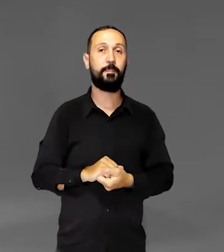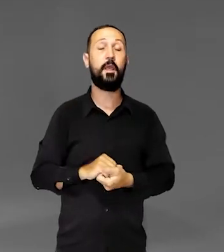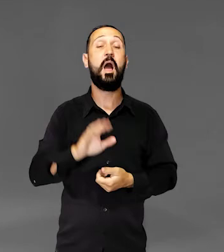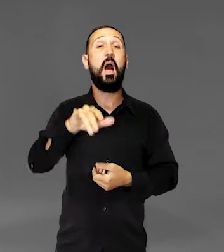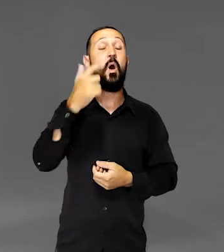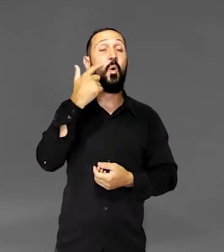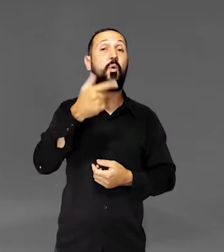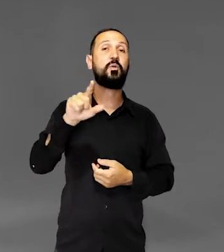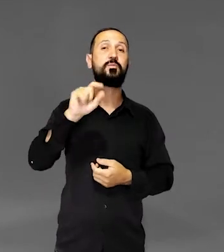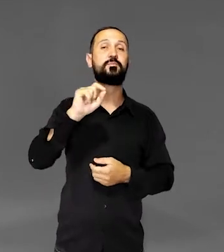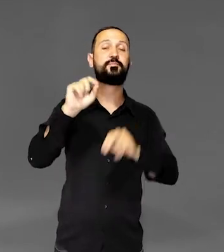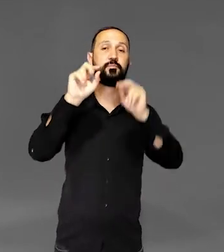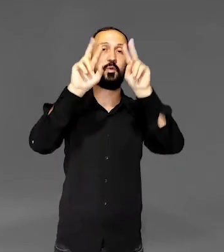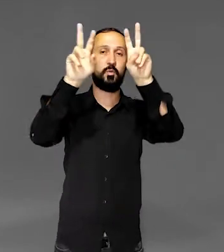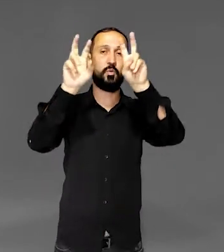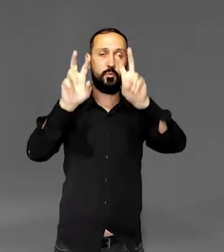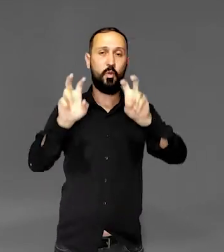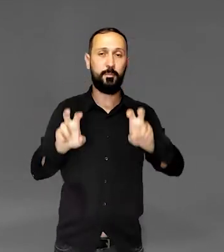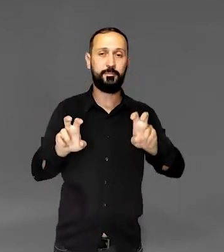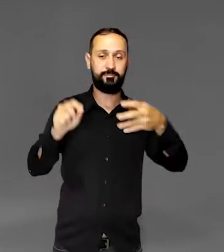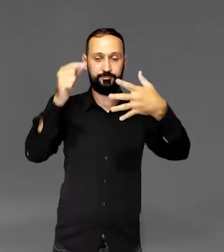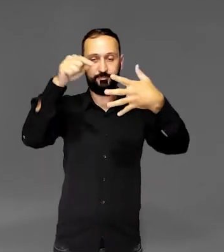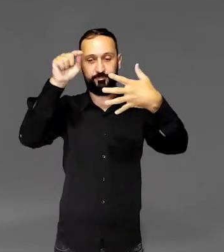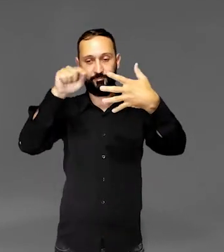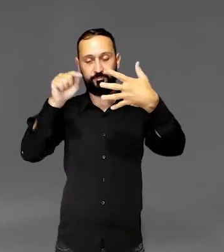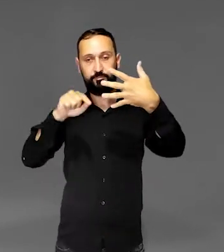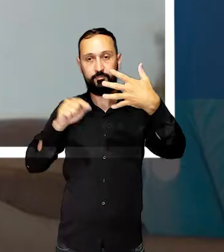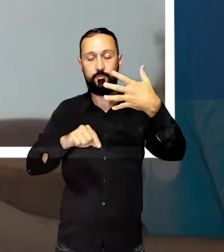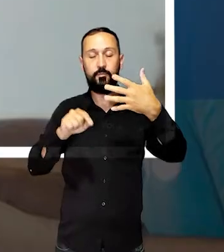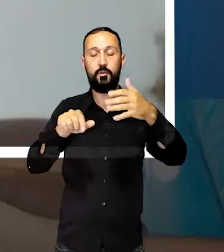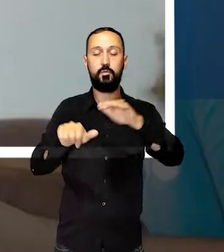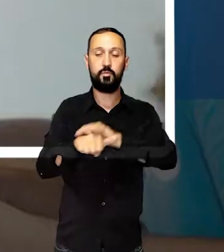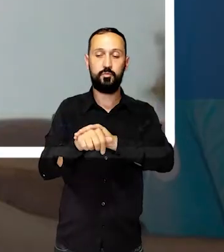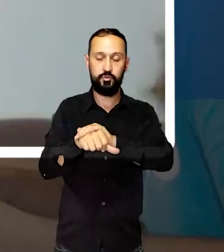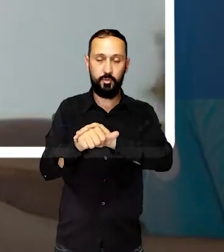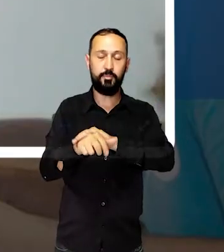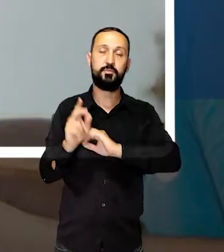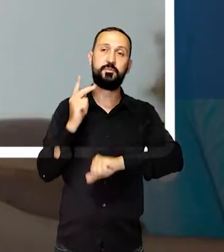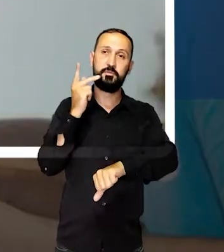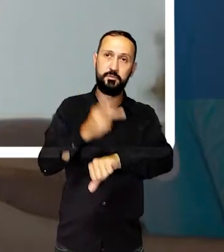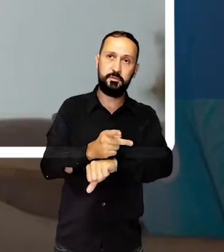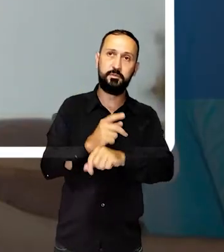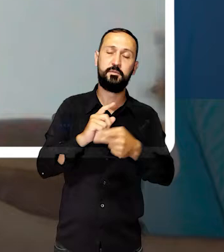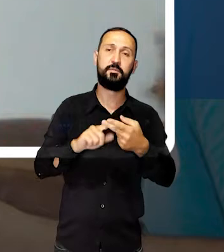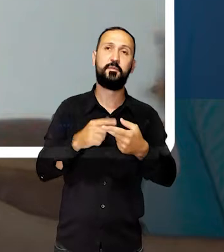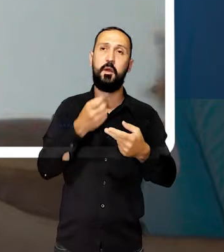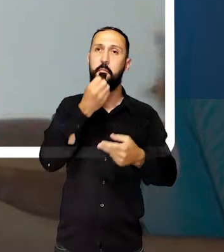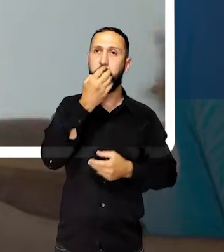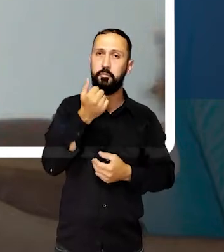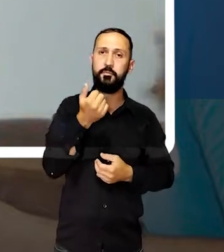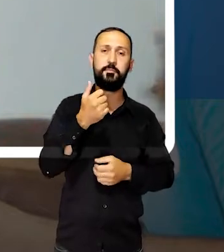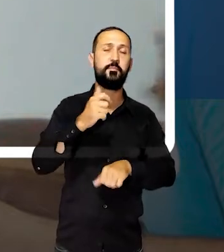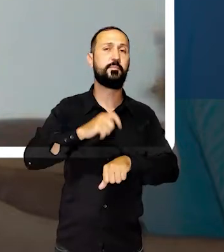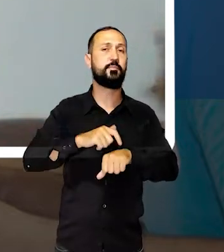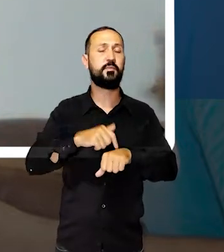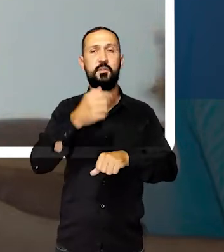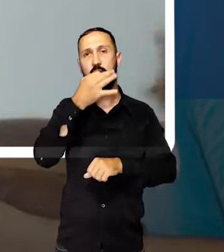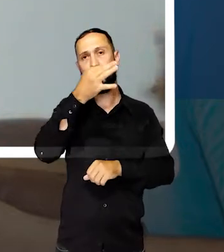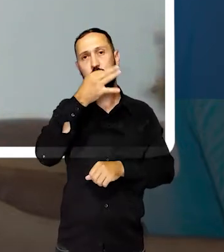falou, João Humberto, os tópicos, não é? Do Jabuti, que foram muito boas